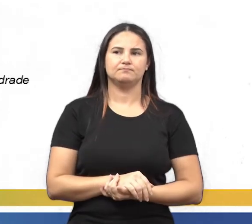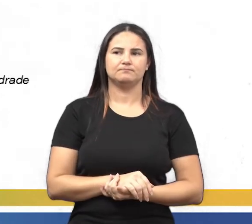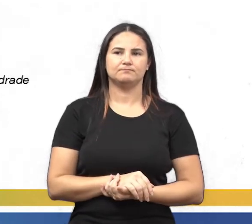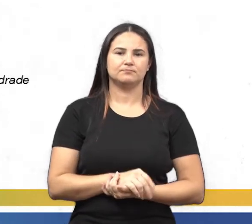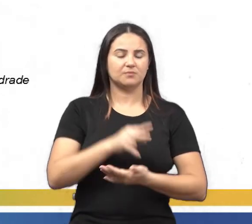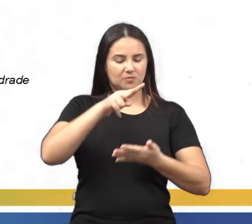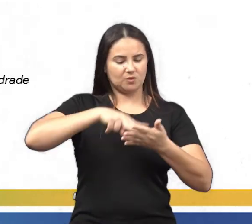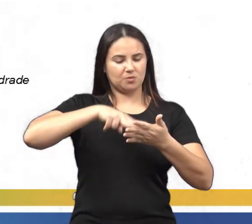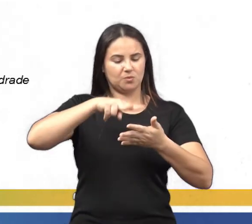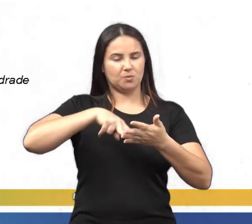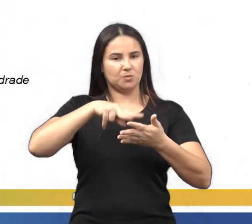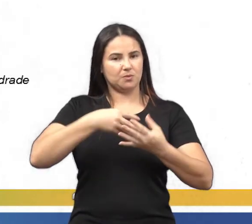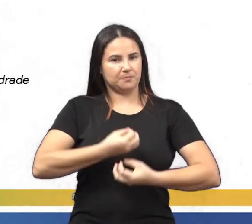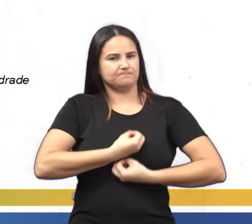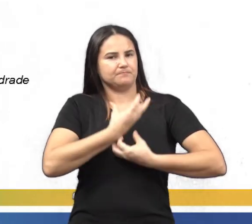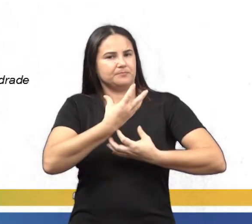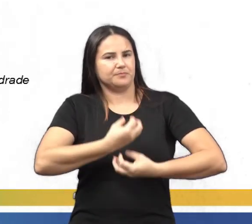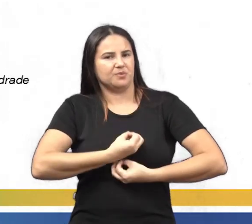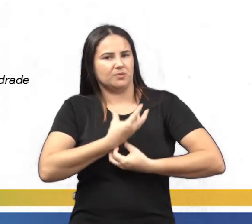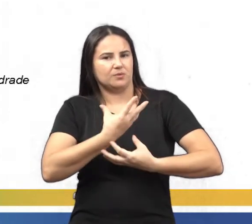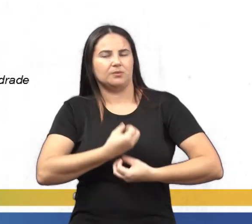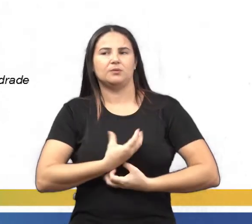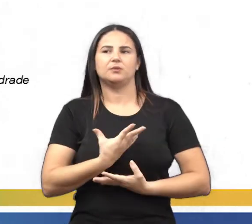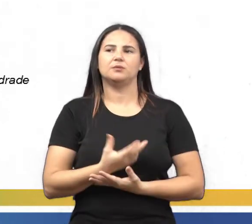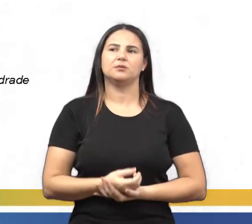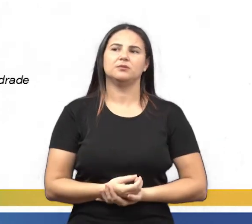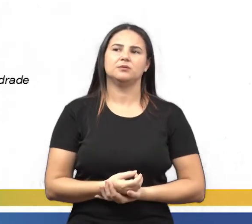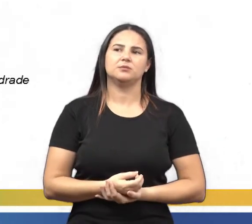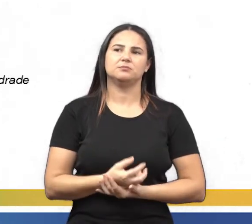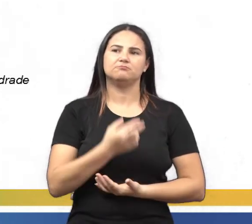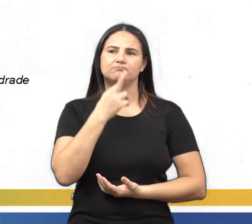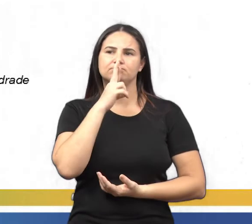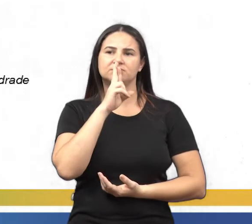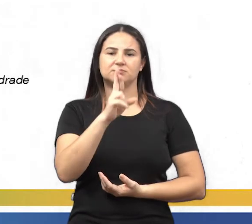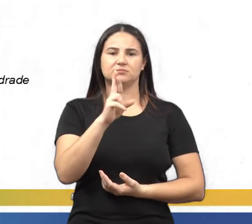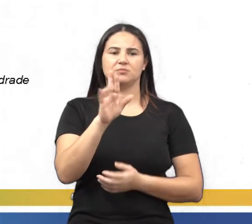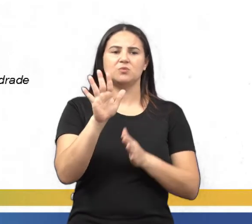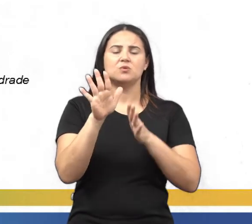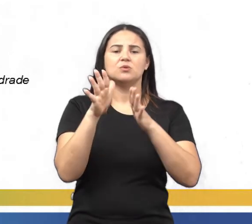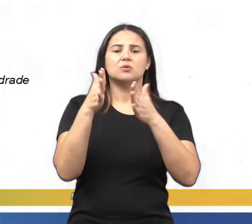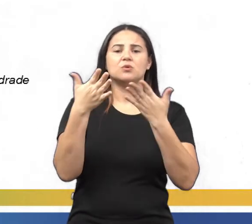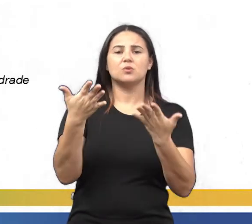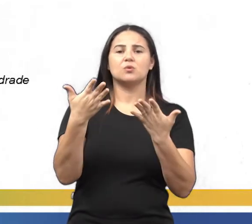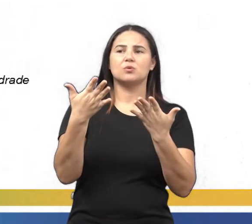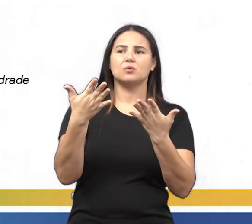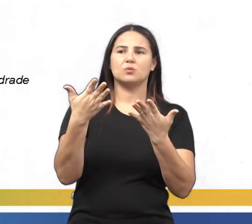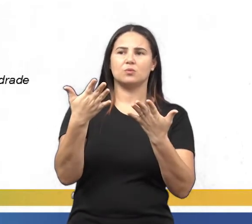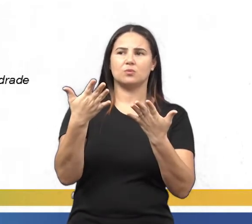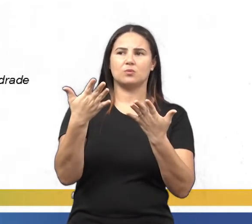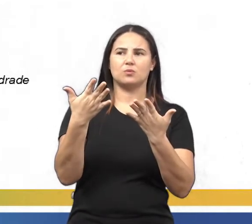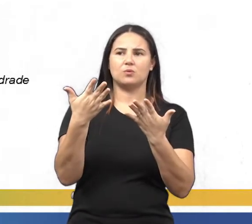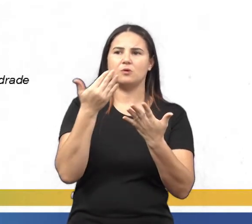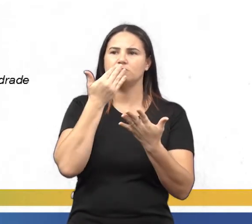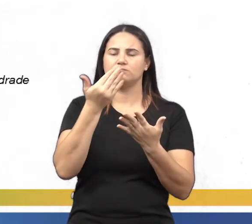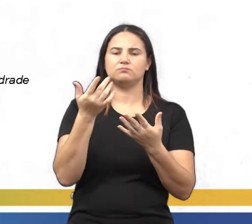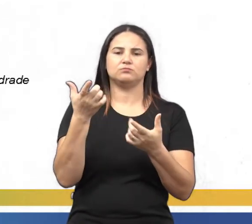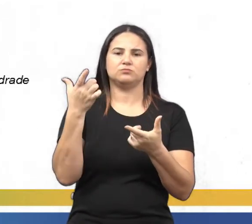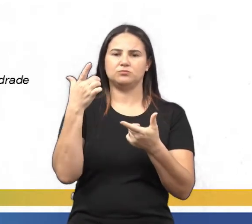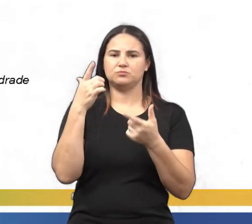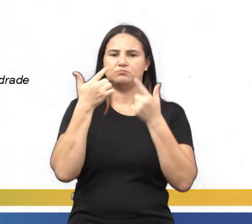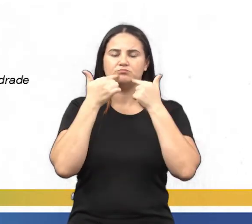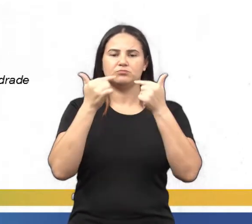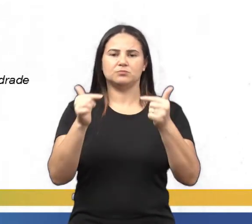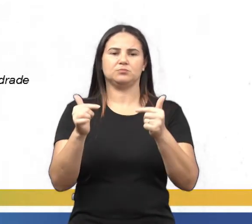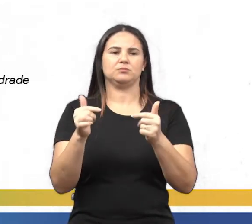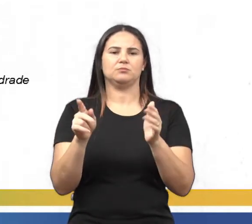Vamos lá, vamos ler esse poema aí, ó. Leia o poema abaixo e diga qual função da linguagem predomina nele. É um poema, vamos